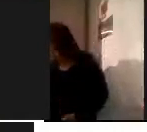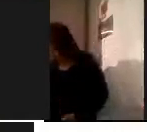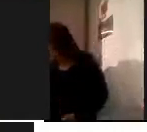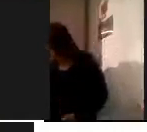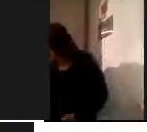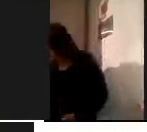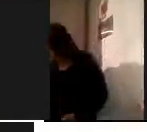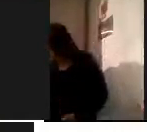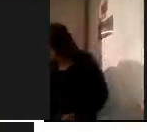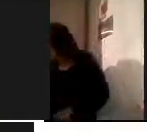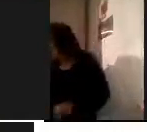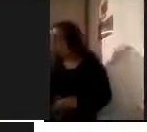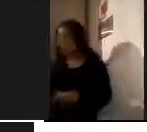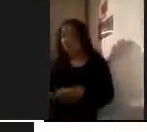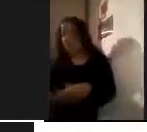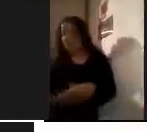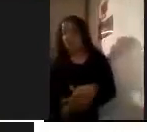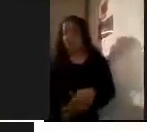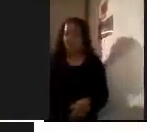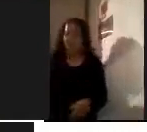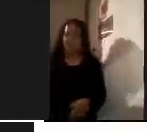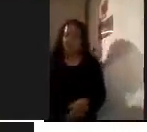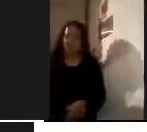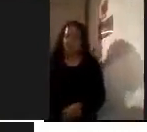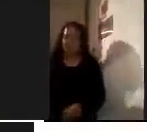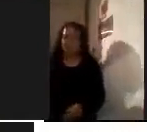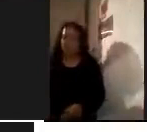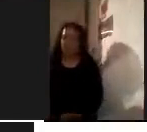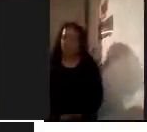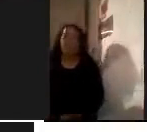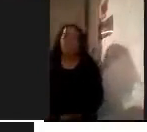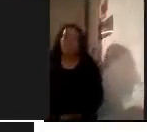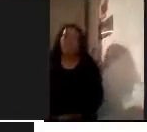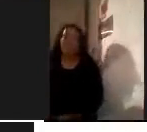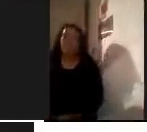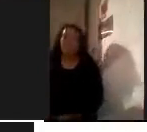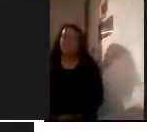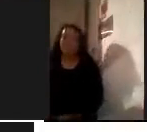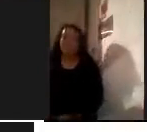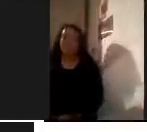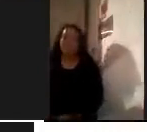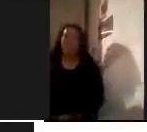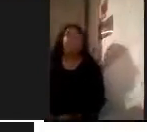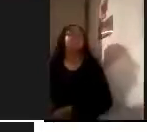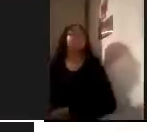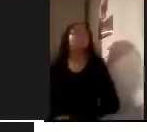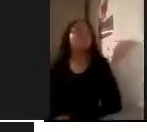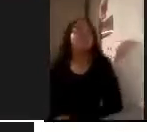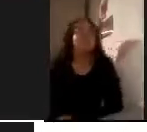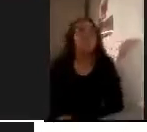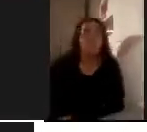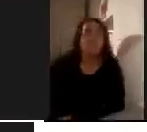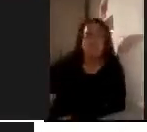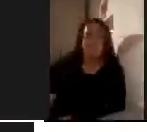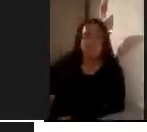Então, posso ter, por exemplo, gêmeos. Gestação múltipla são de gêmeos. Então, 2, 3 gêmeos. E consecutivas,